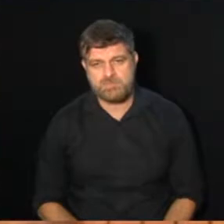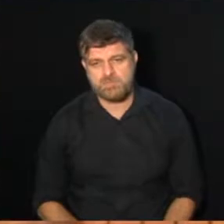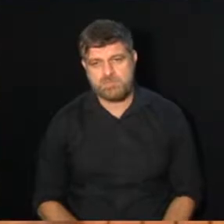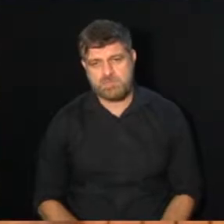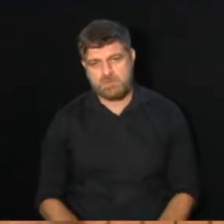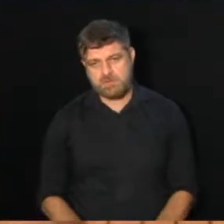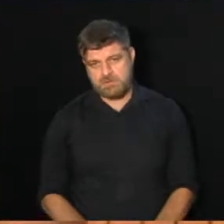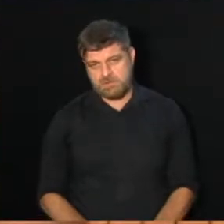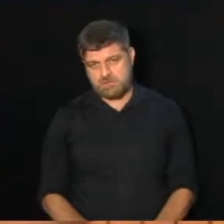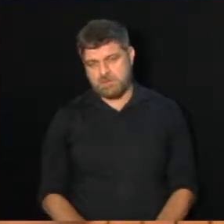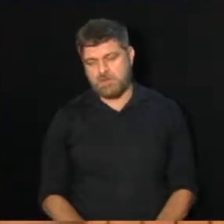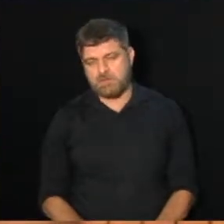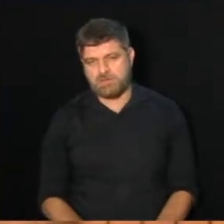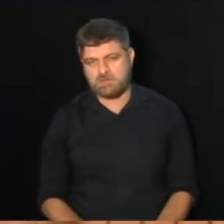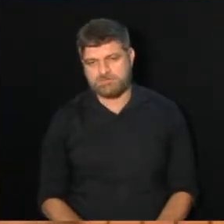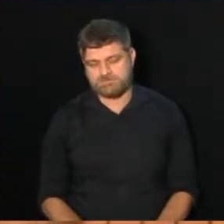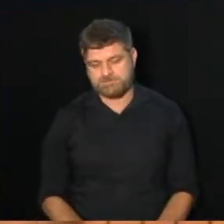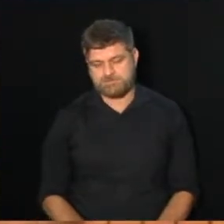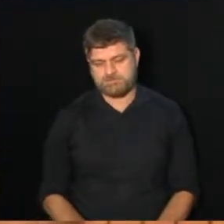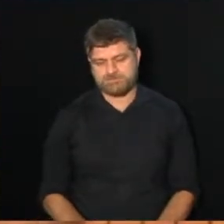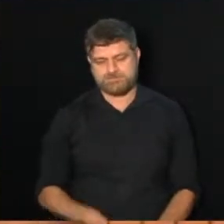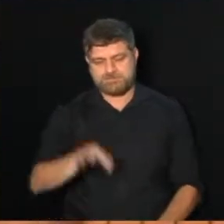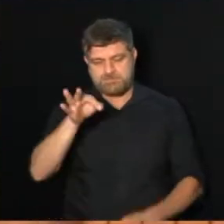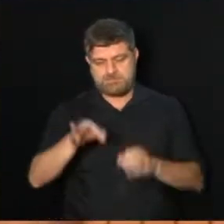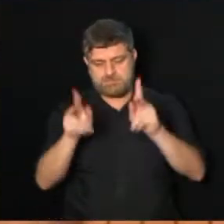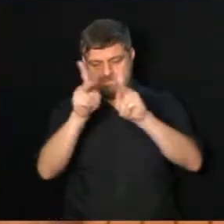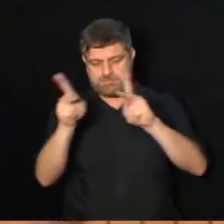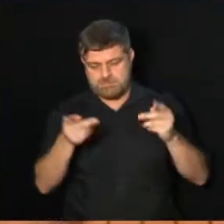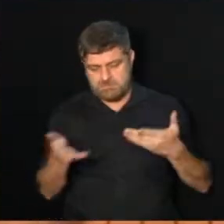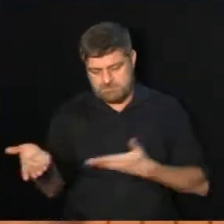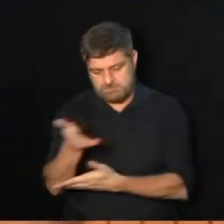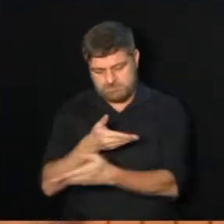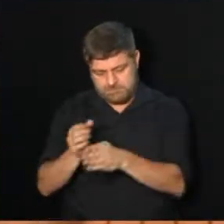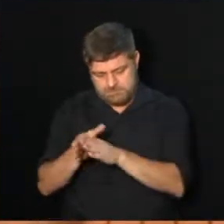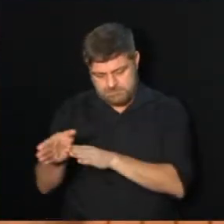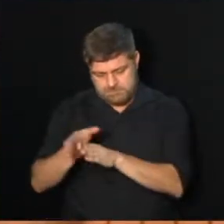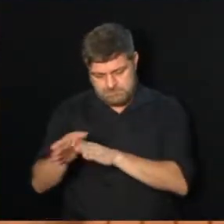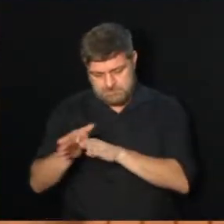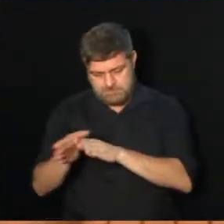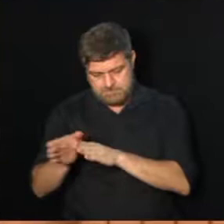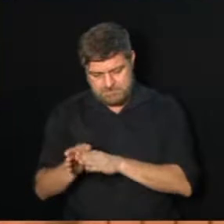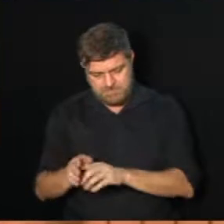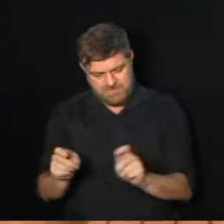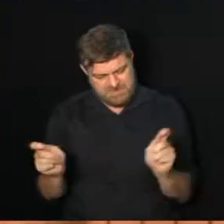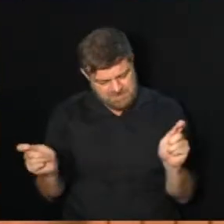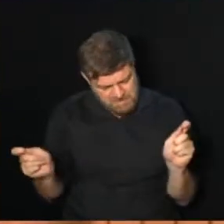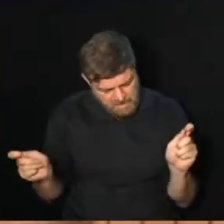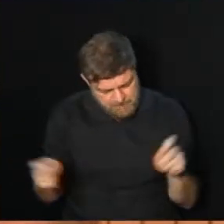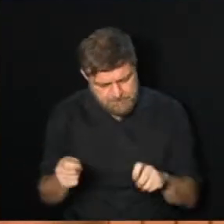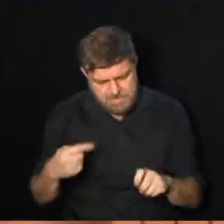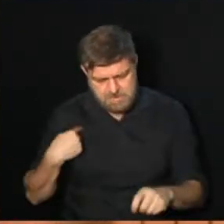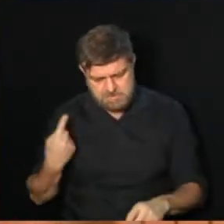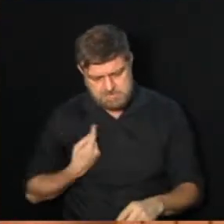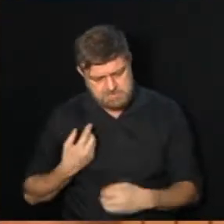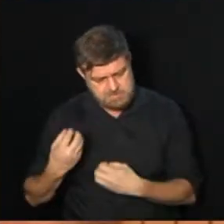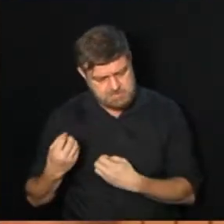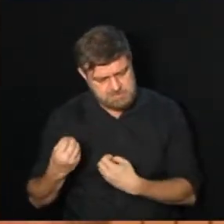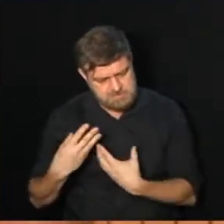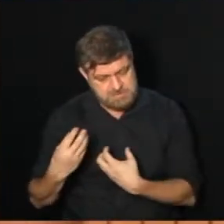que a justiça restaurativa, ela possibilita e nos ensina